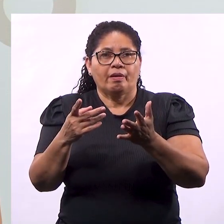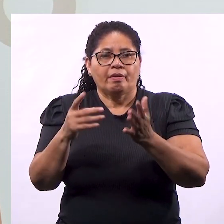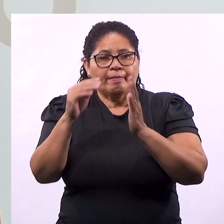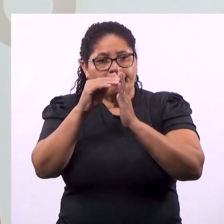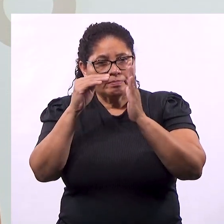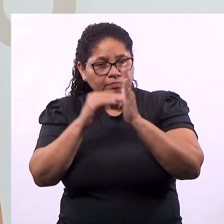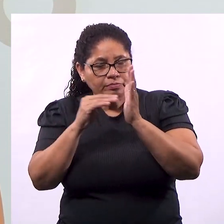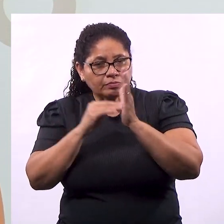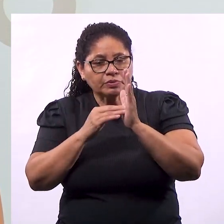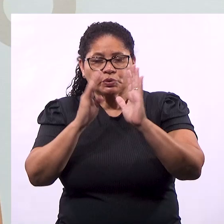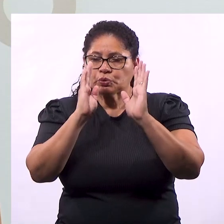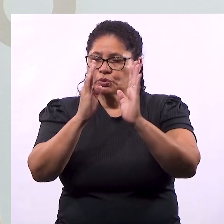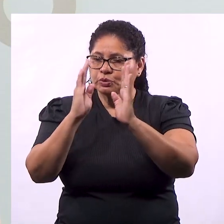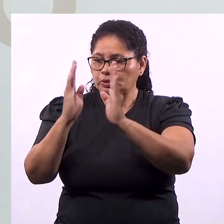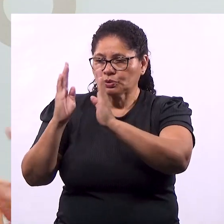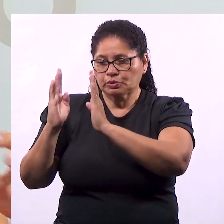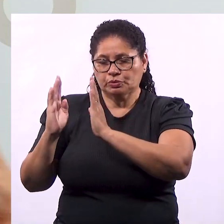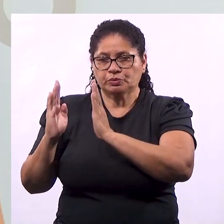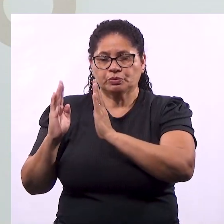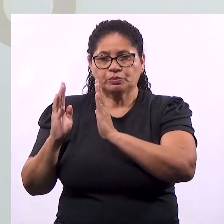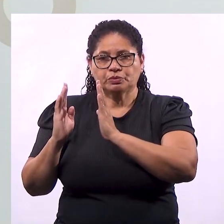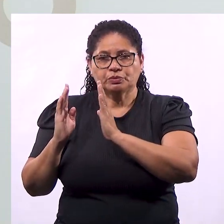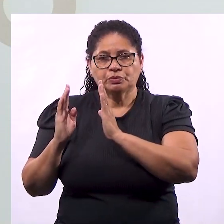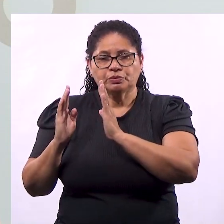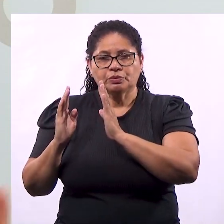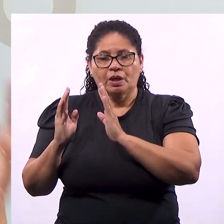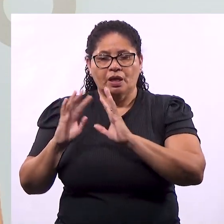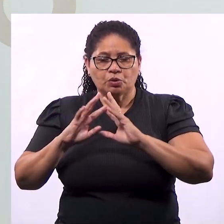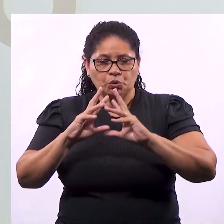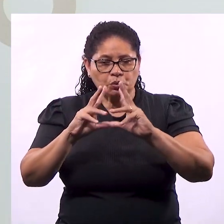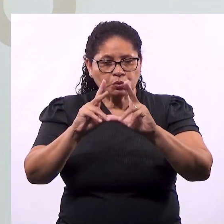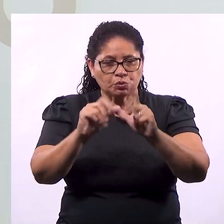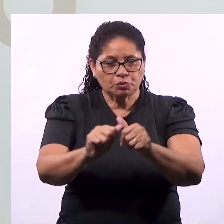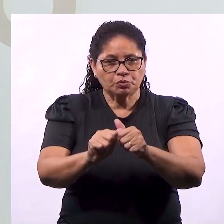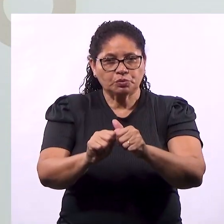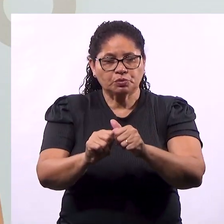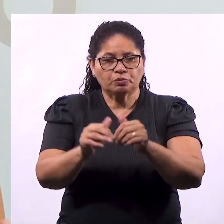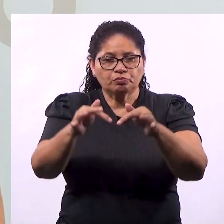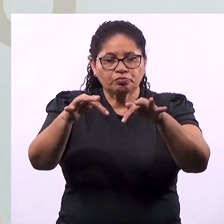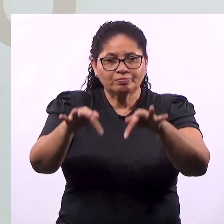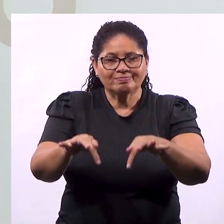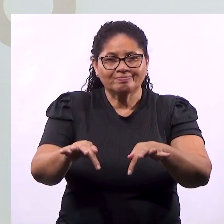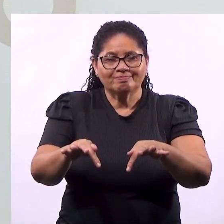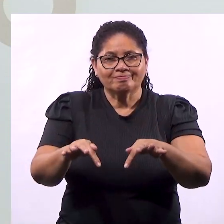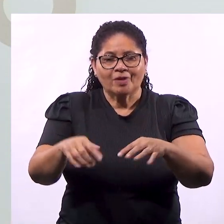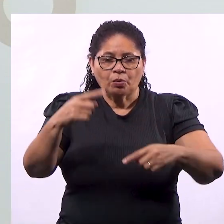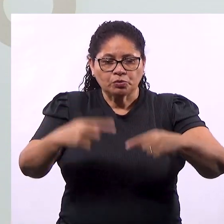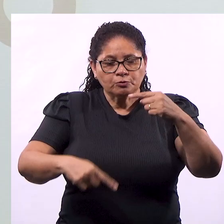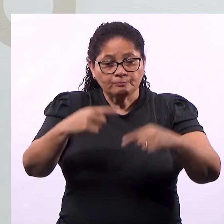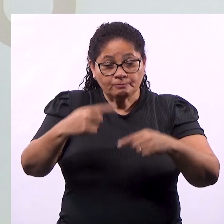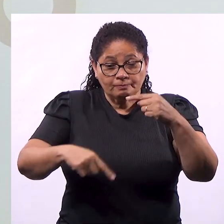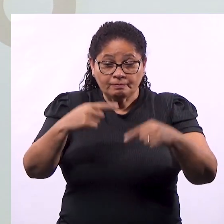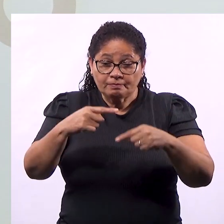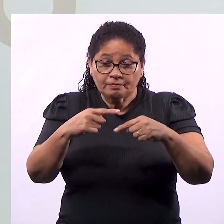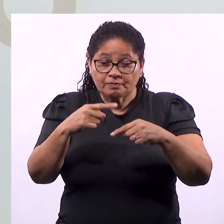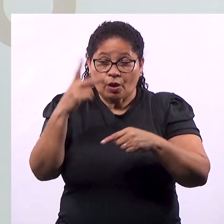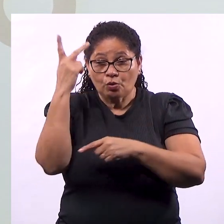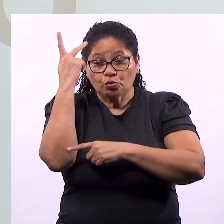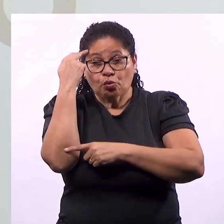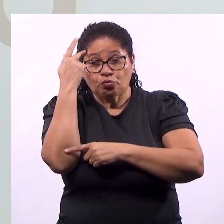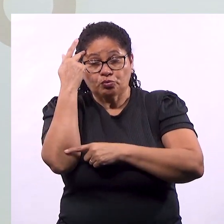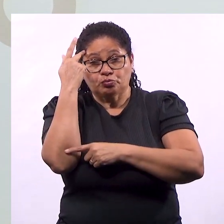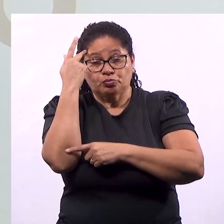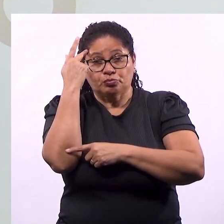separada por etapas as partes compõem o todo ao final você tem um produto